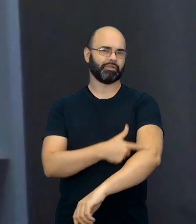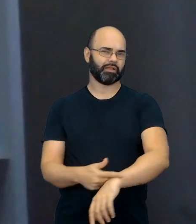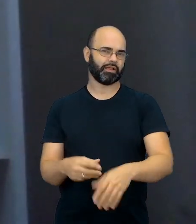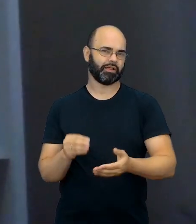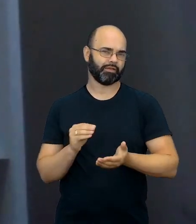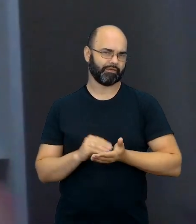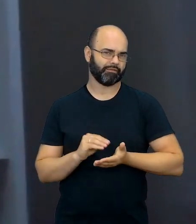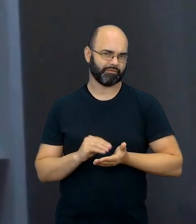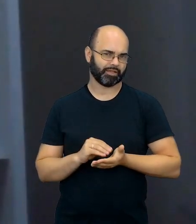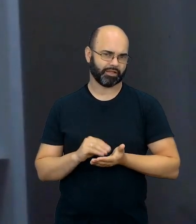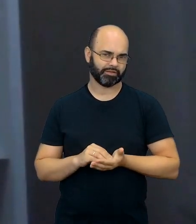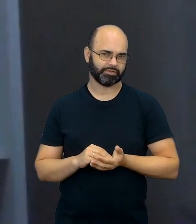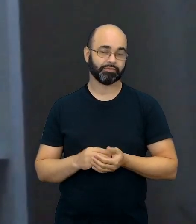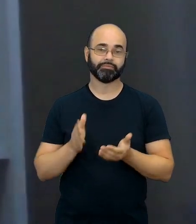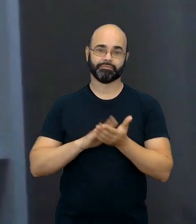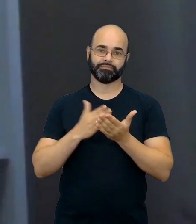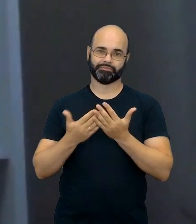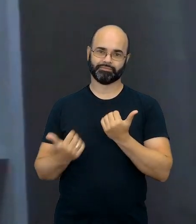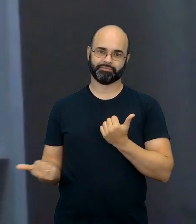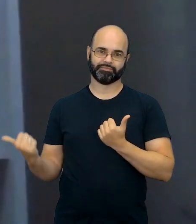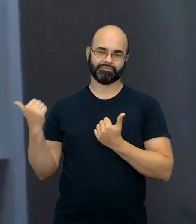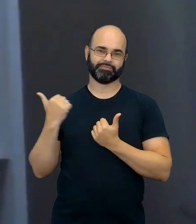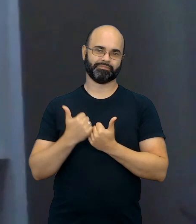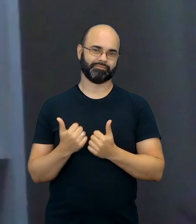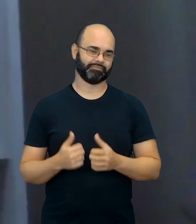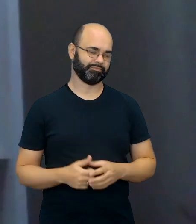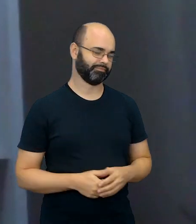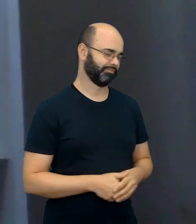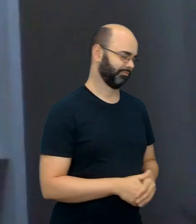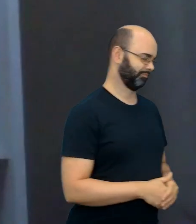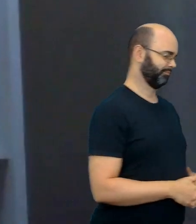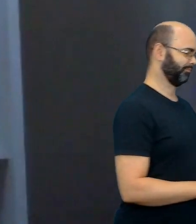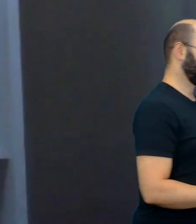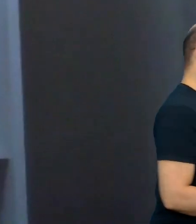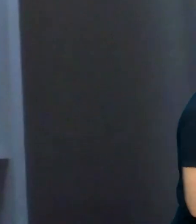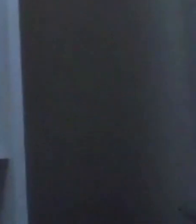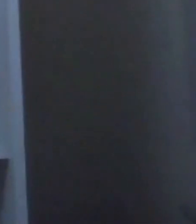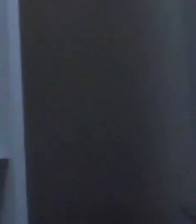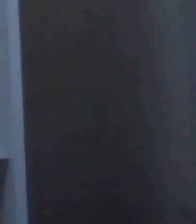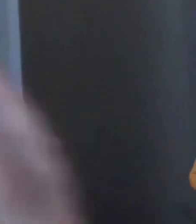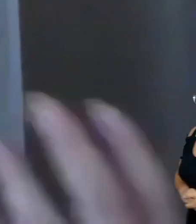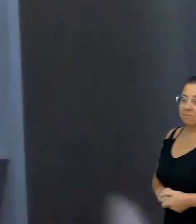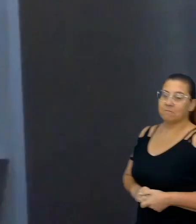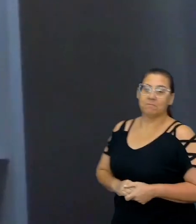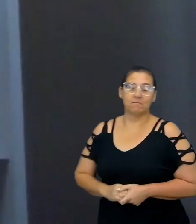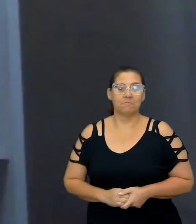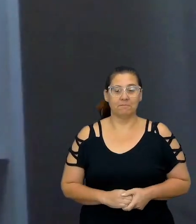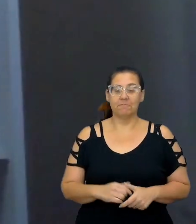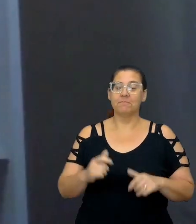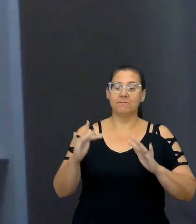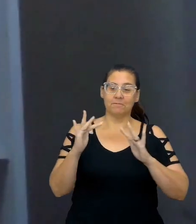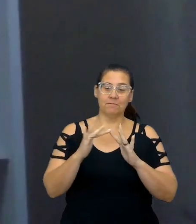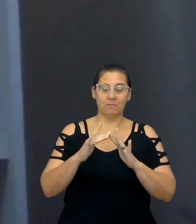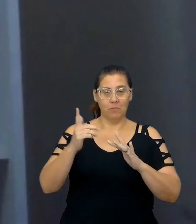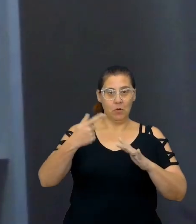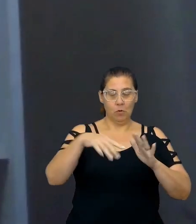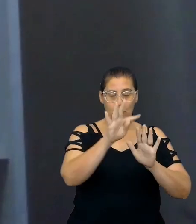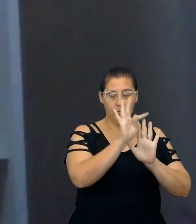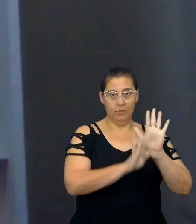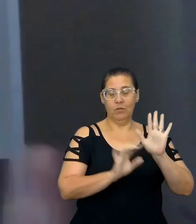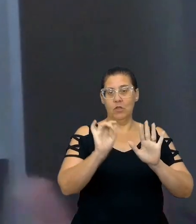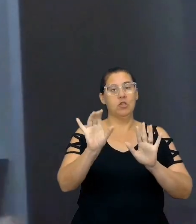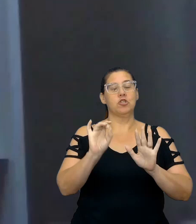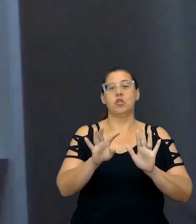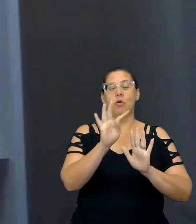muito da questão, e por isso eles precisam ter esse contato com outros textos, e que não sejam apenas